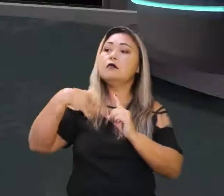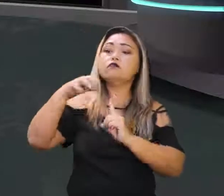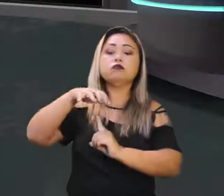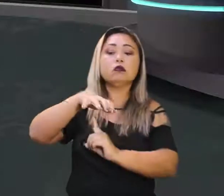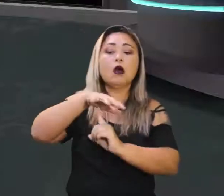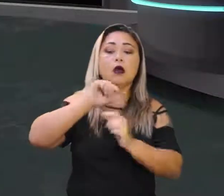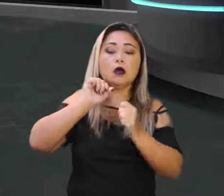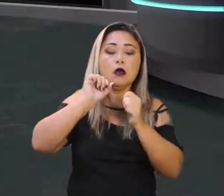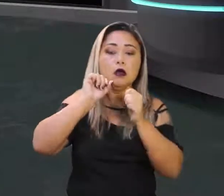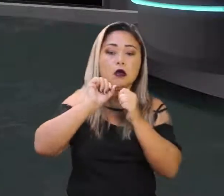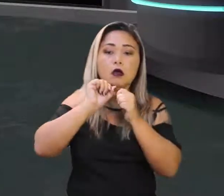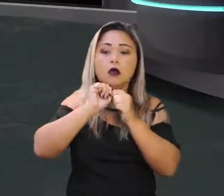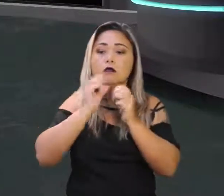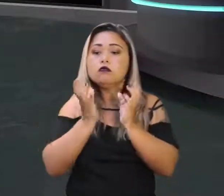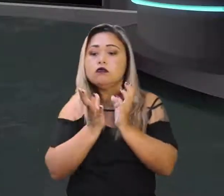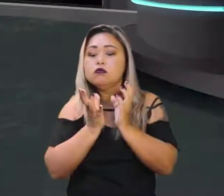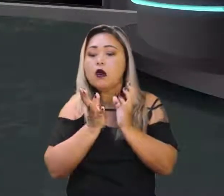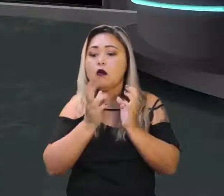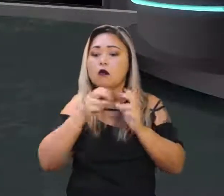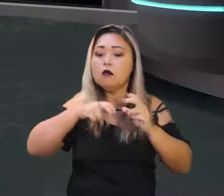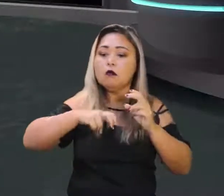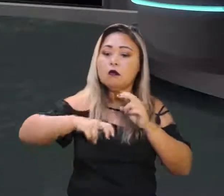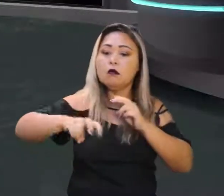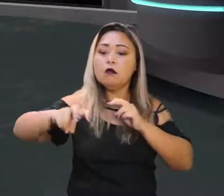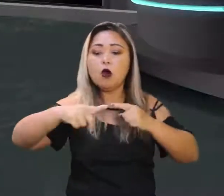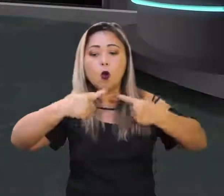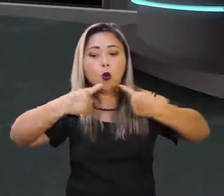faz atividades ali com balanços, né? Com